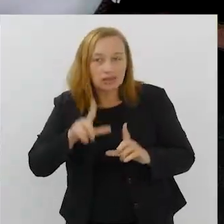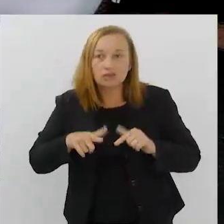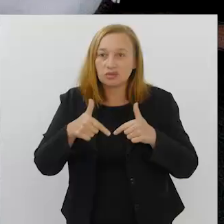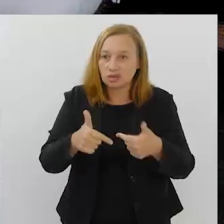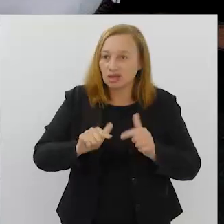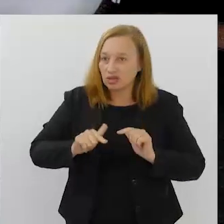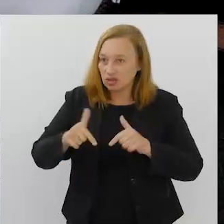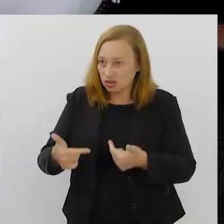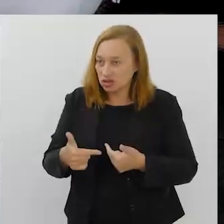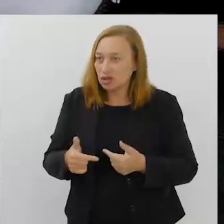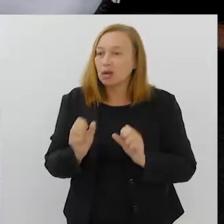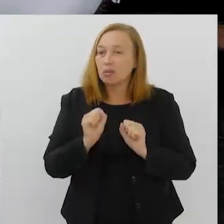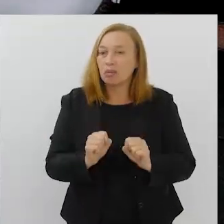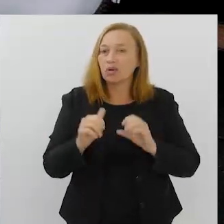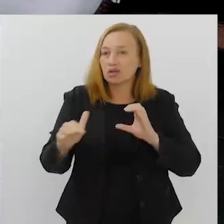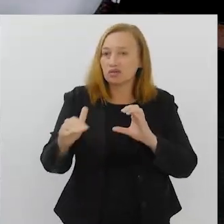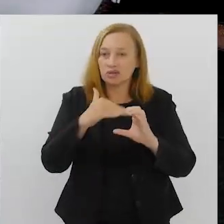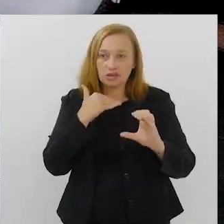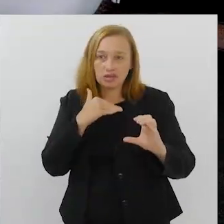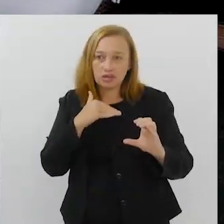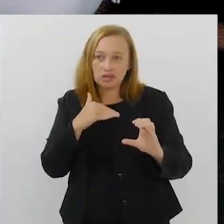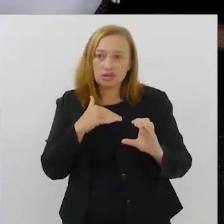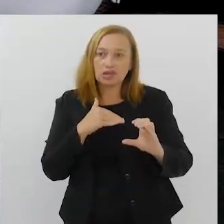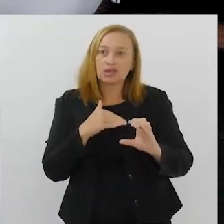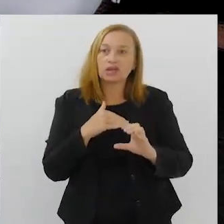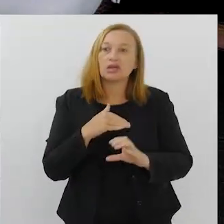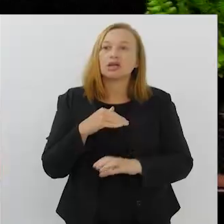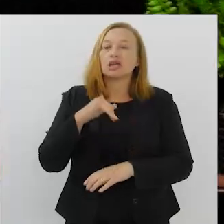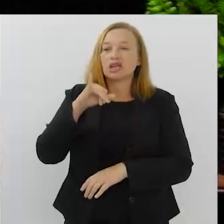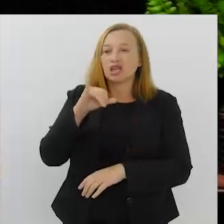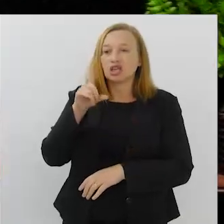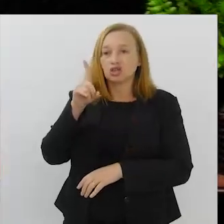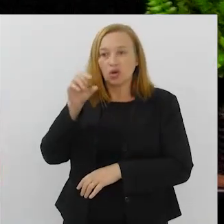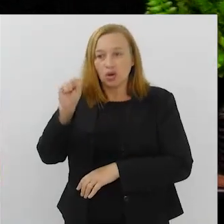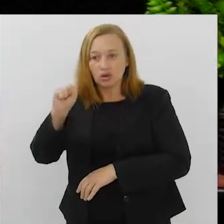interesse, né, nas nossas ações, você pode mandar um e-mail para